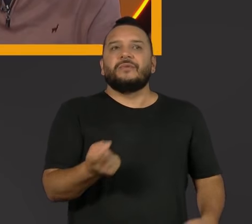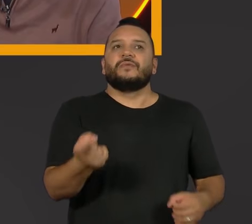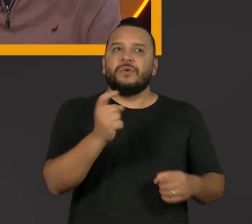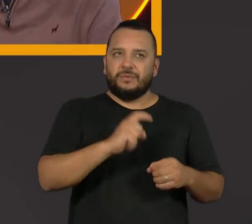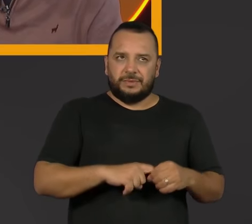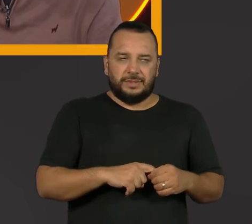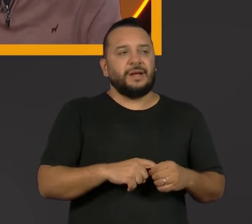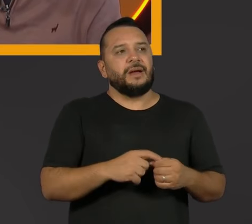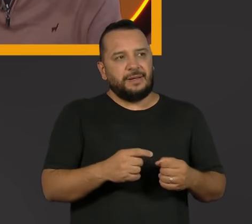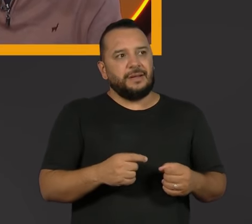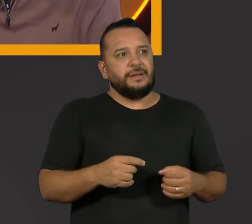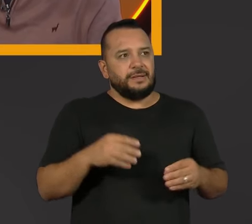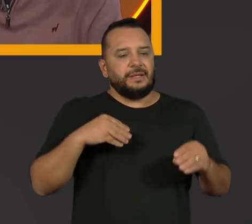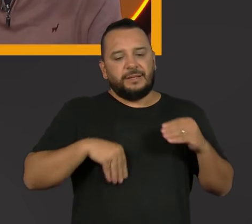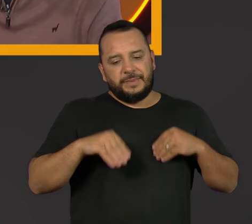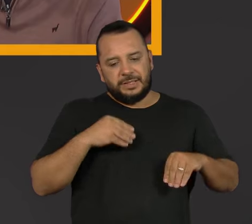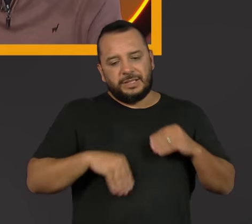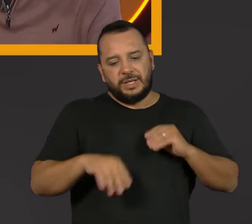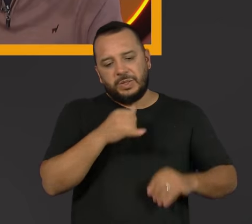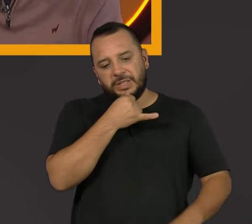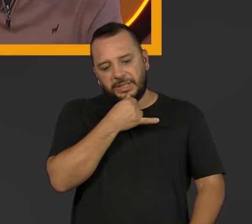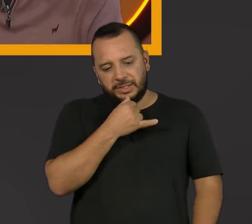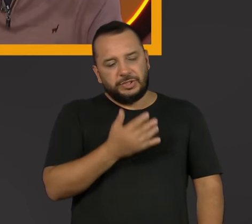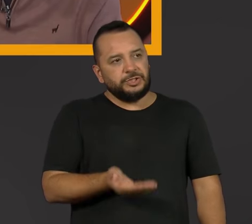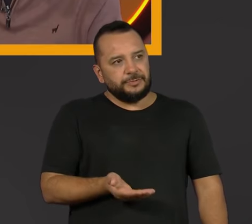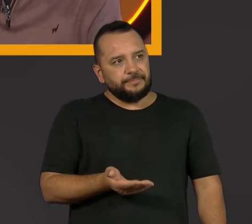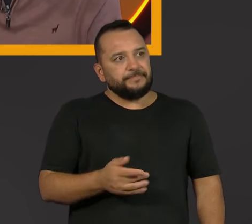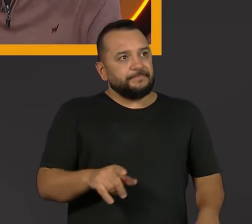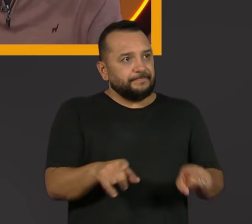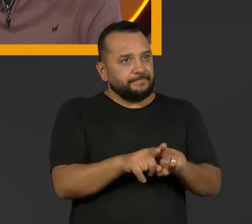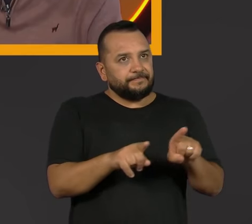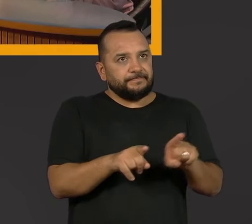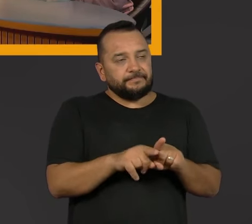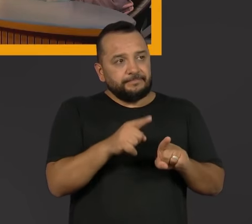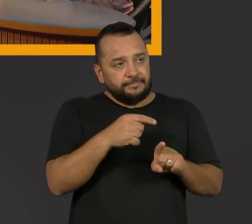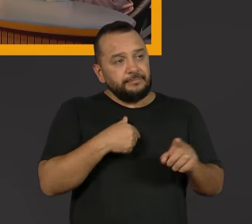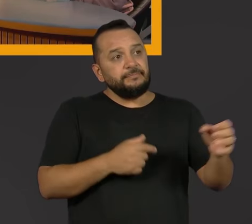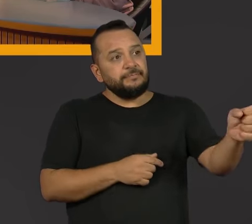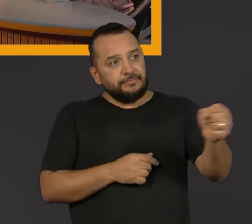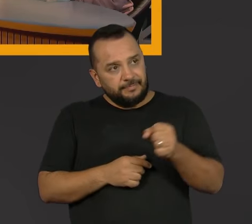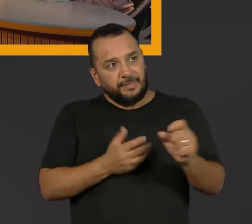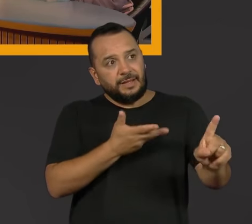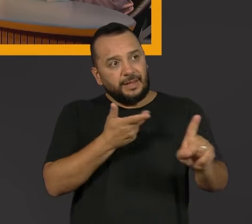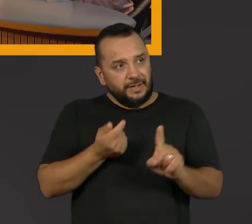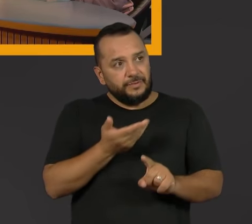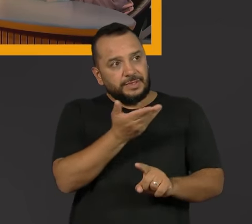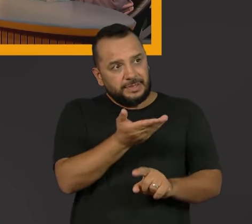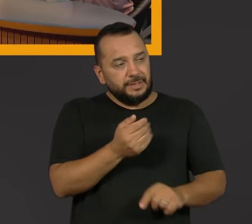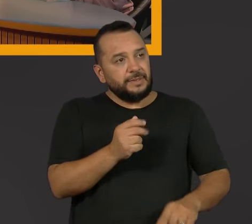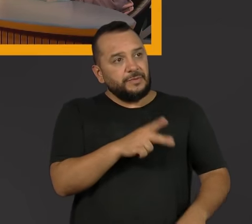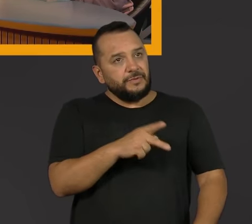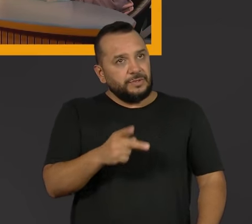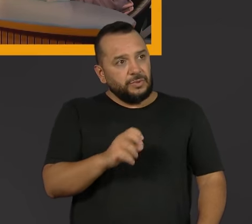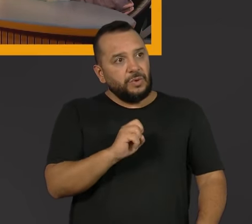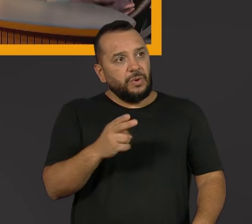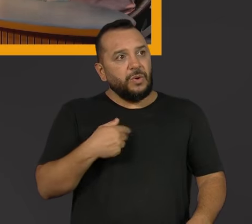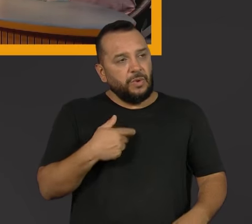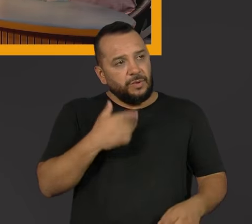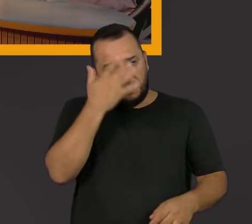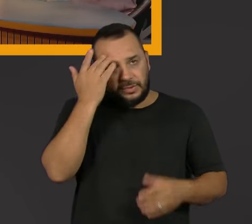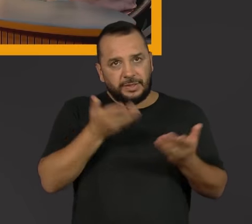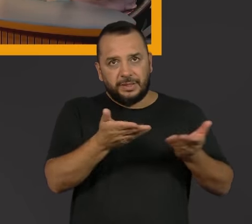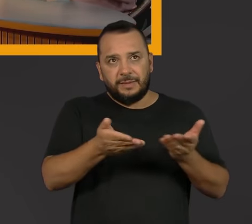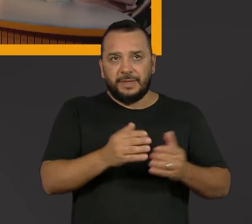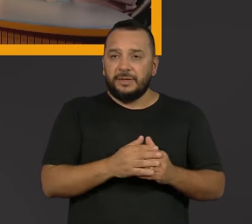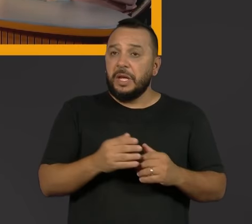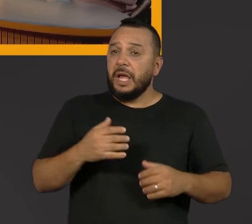para a situação crítica dele e também te fixar nela, você, professor ou terapeuta. Venha